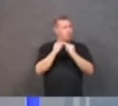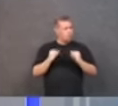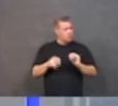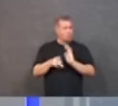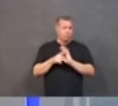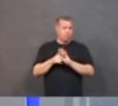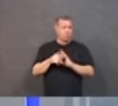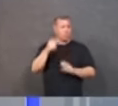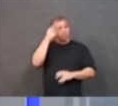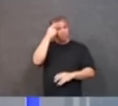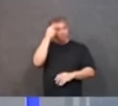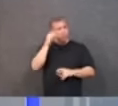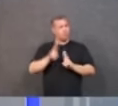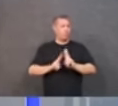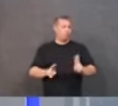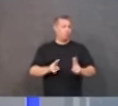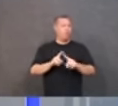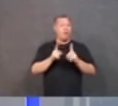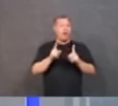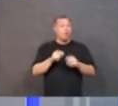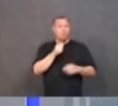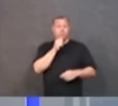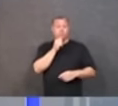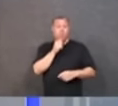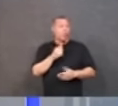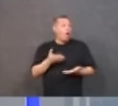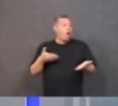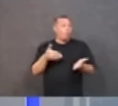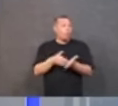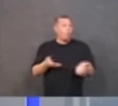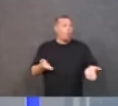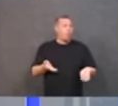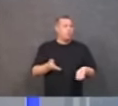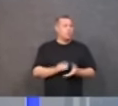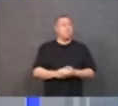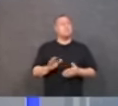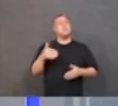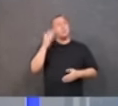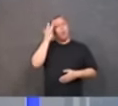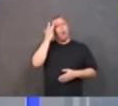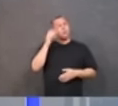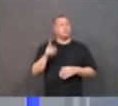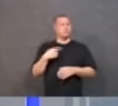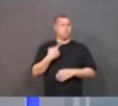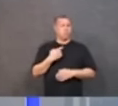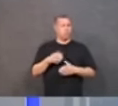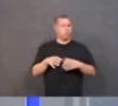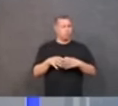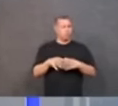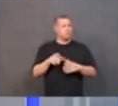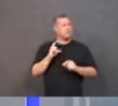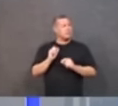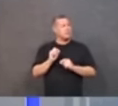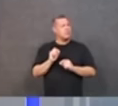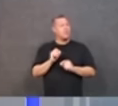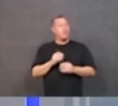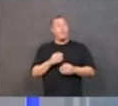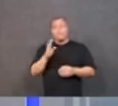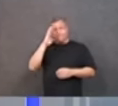são exploradas. Então acredito que projetos nesses fundos seriam fundamentais para a gente atravessar esse